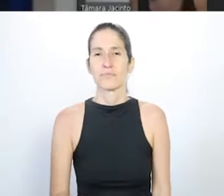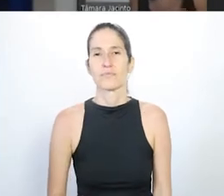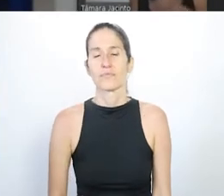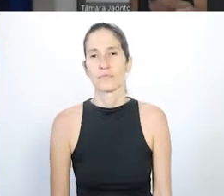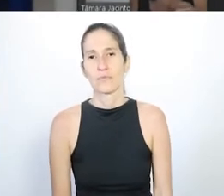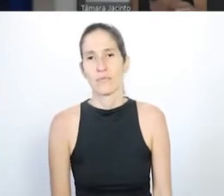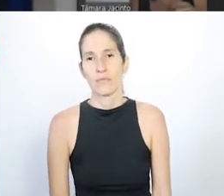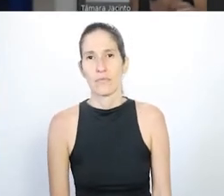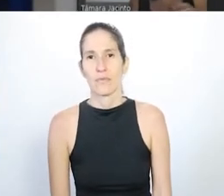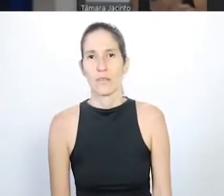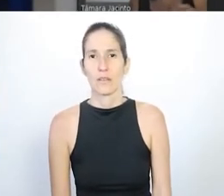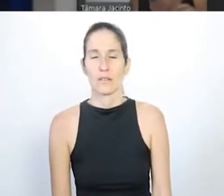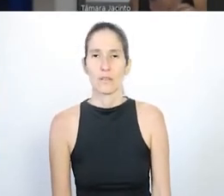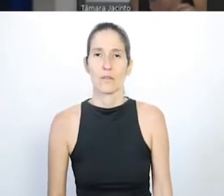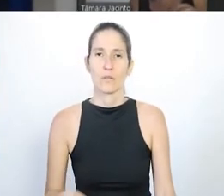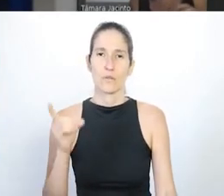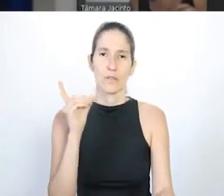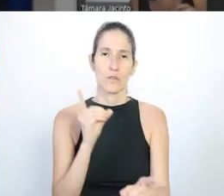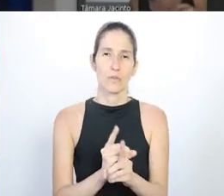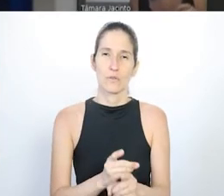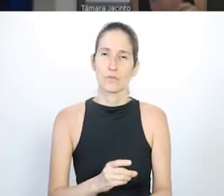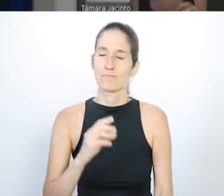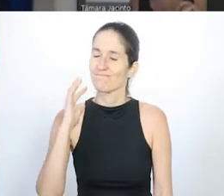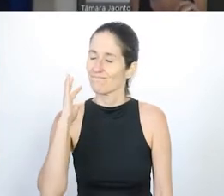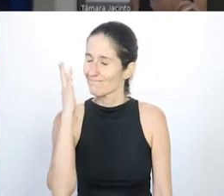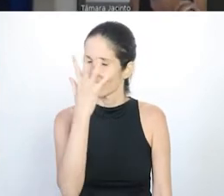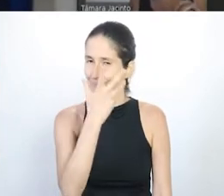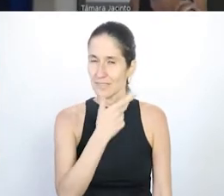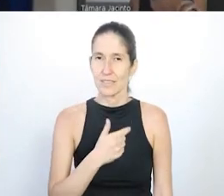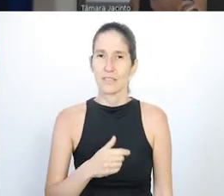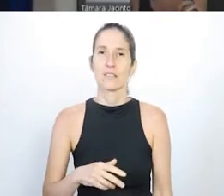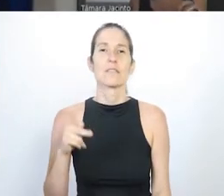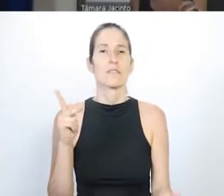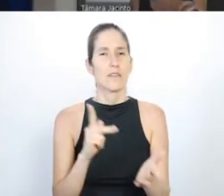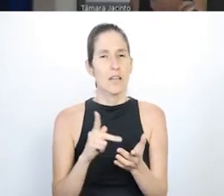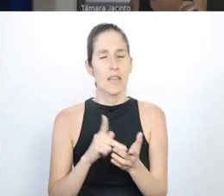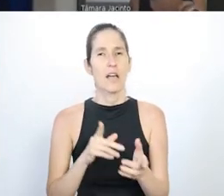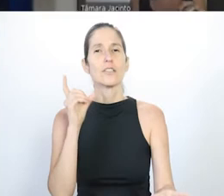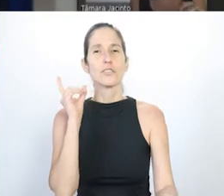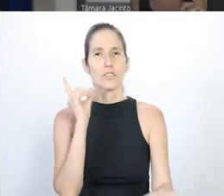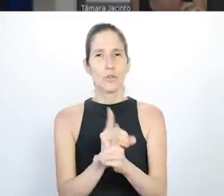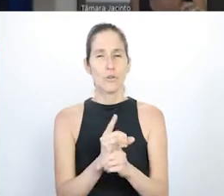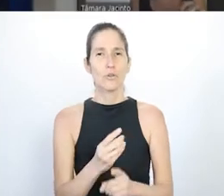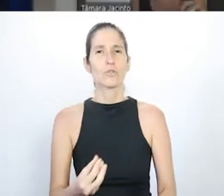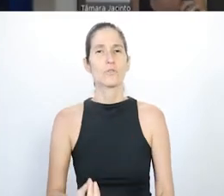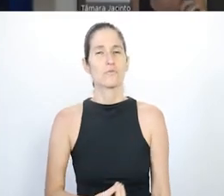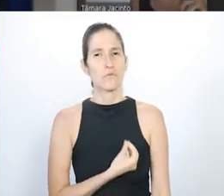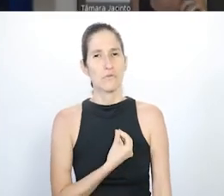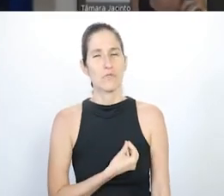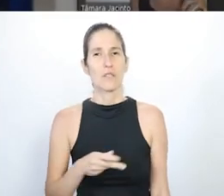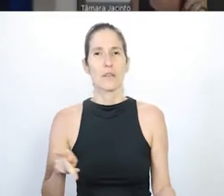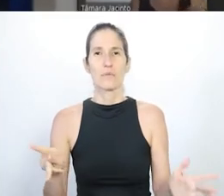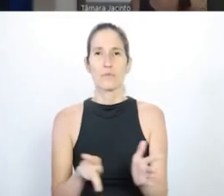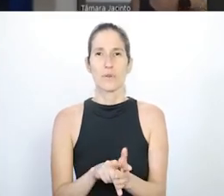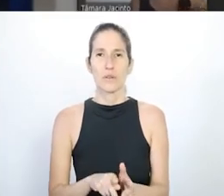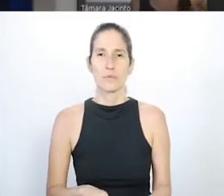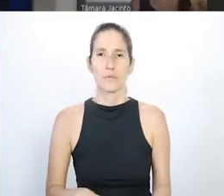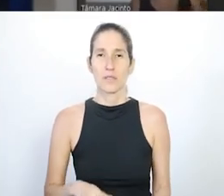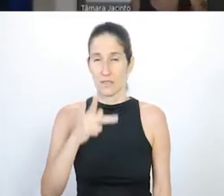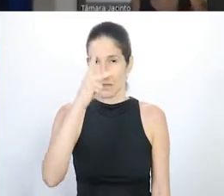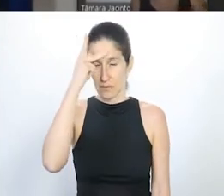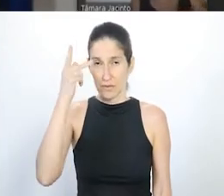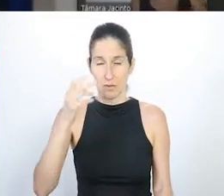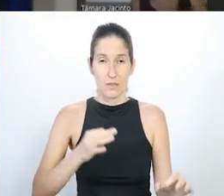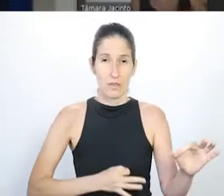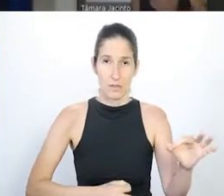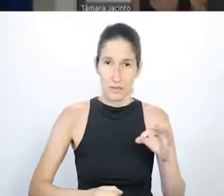um encontro, e tem uma vida própria. O pessoal que pensa em encontro, os produtores, as pessoas que empreendem um encontro, que trabalham